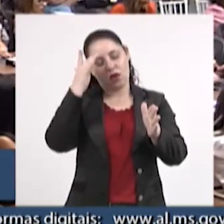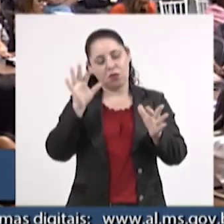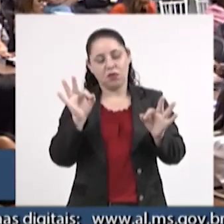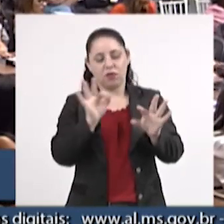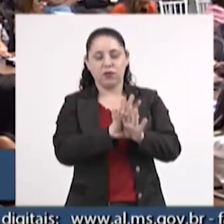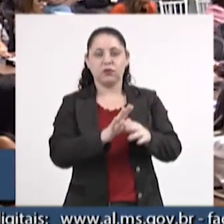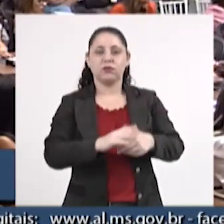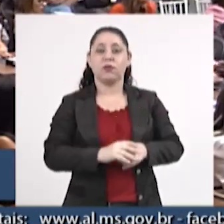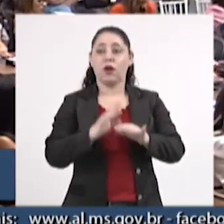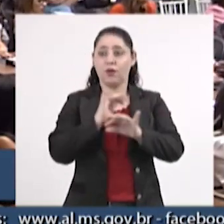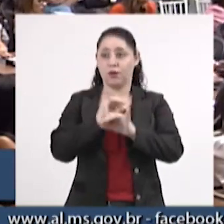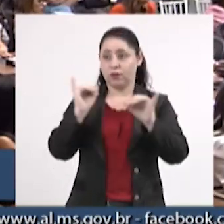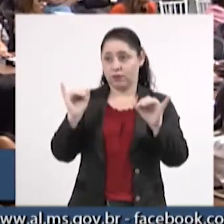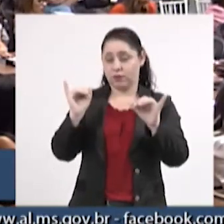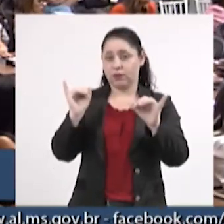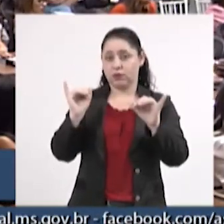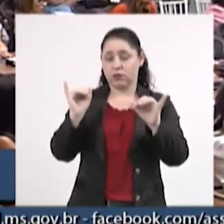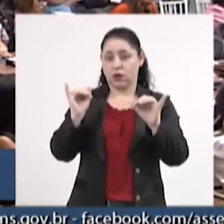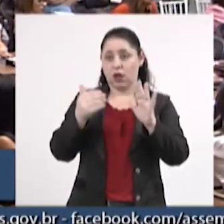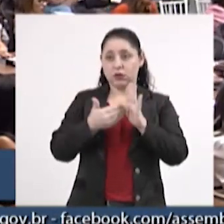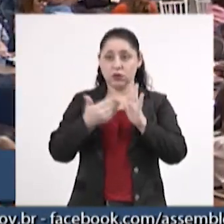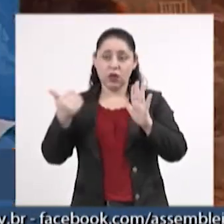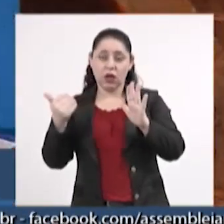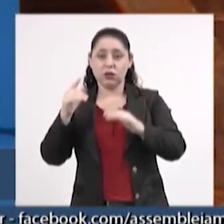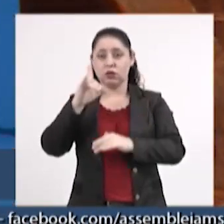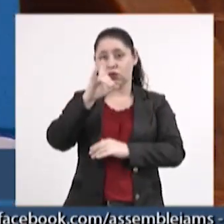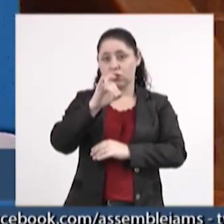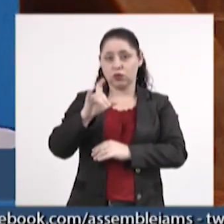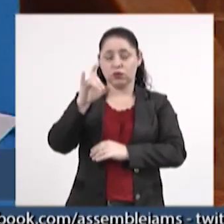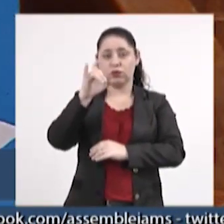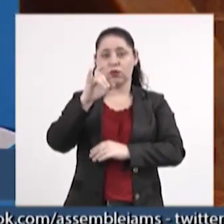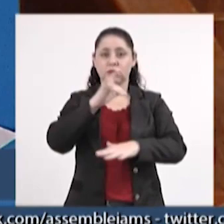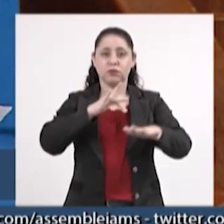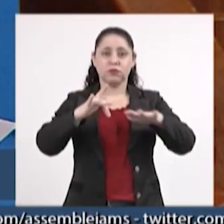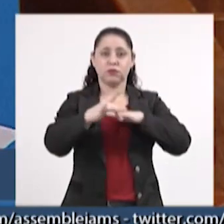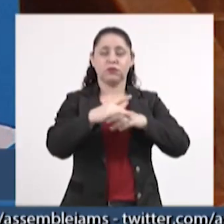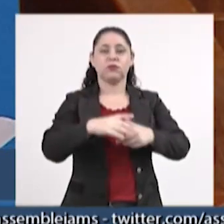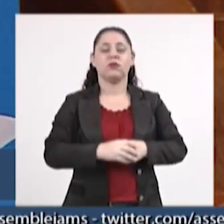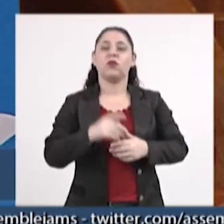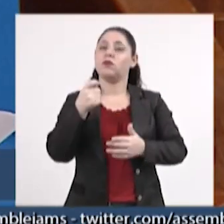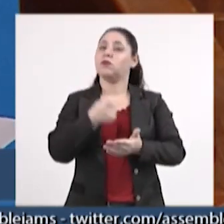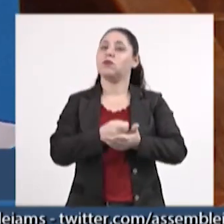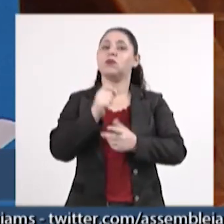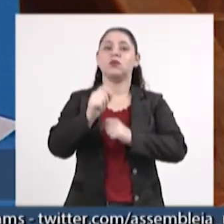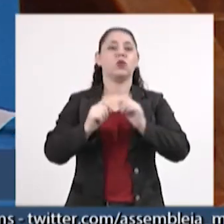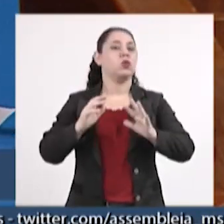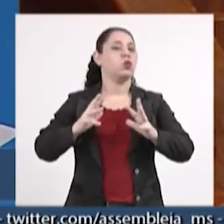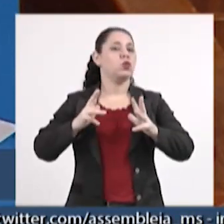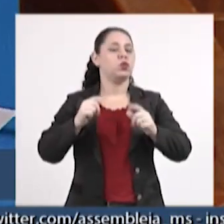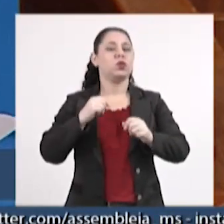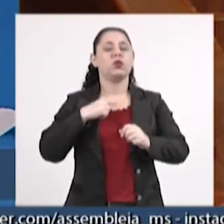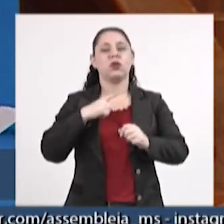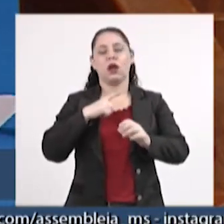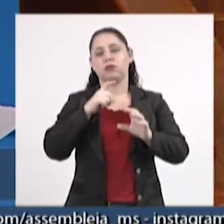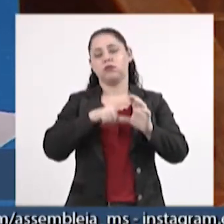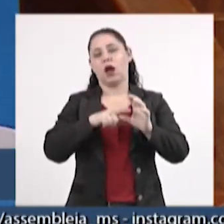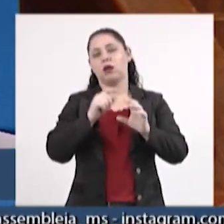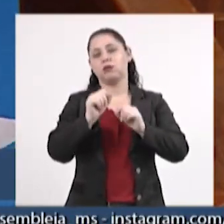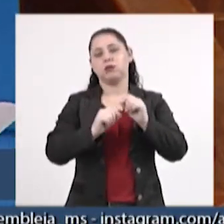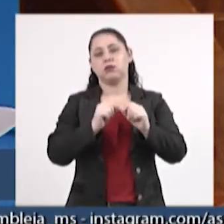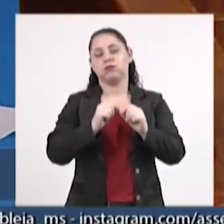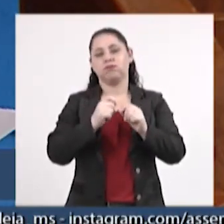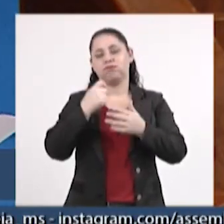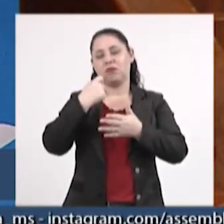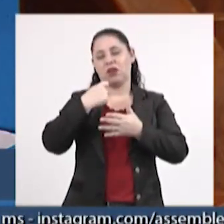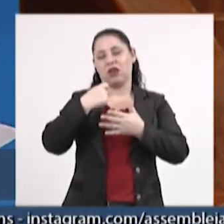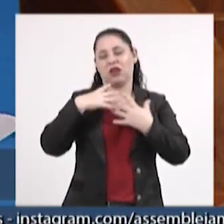Ao anunciar a sua saída das redes sociais, ela afirmou que tudo tem um preço e seu